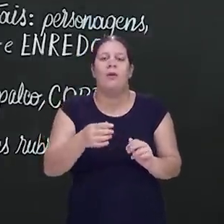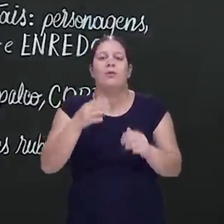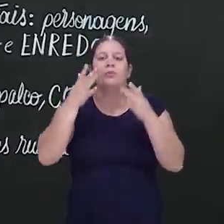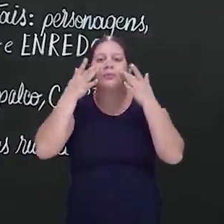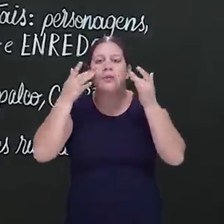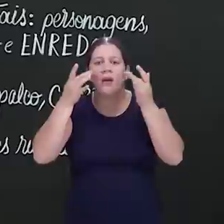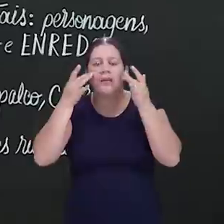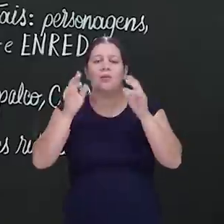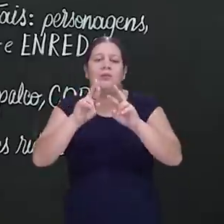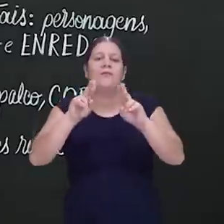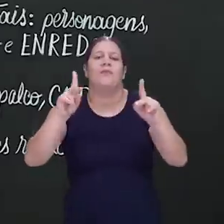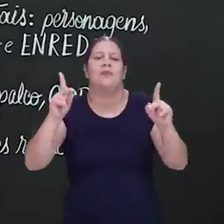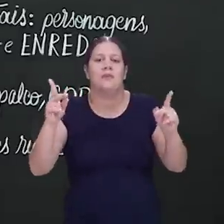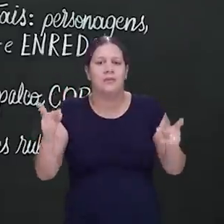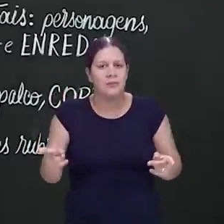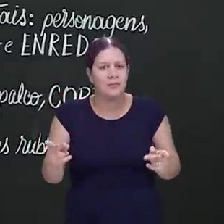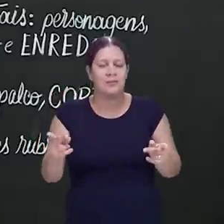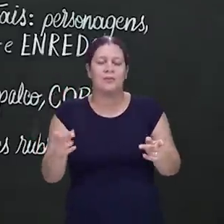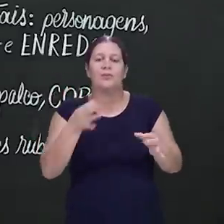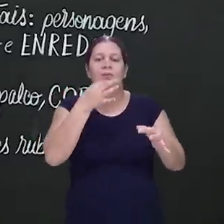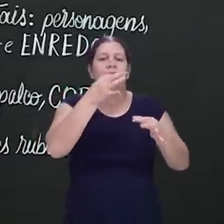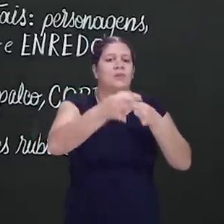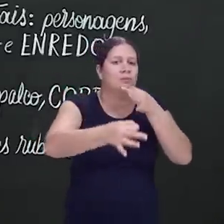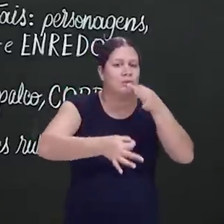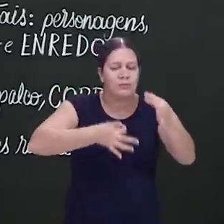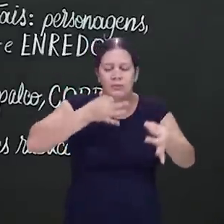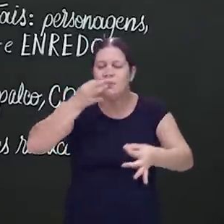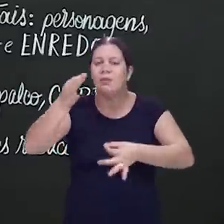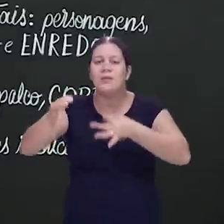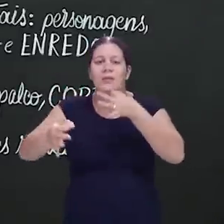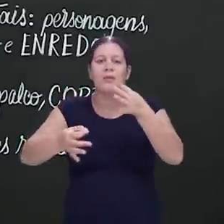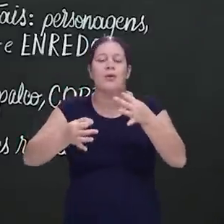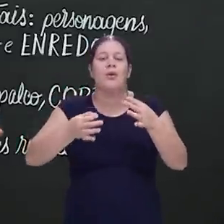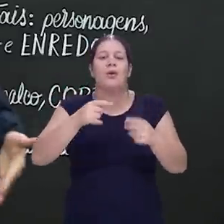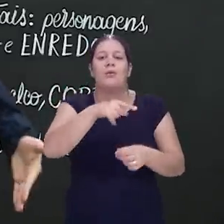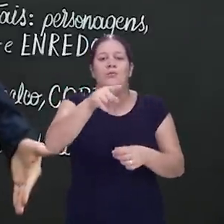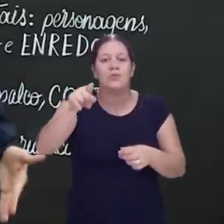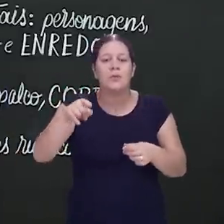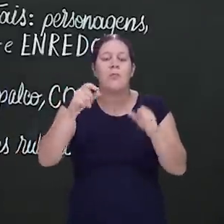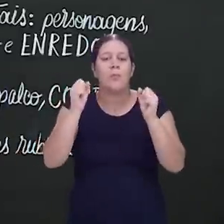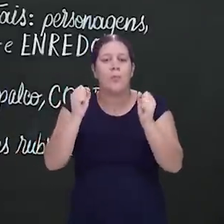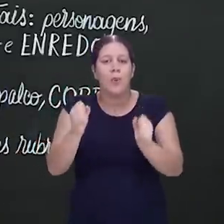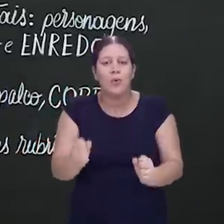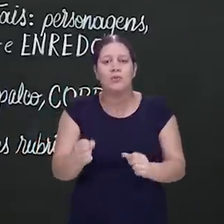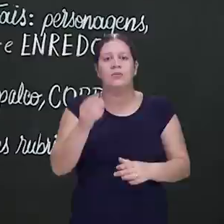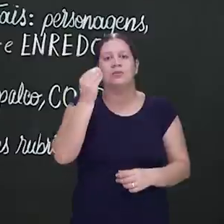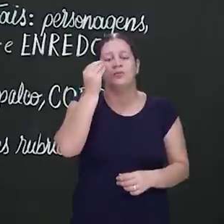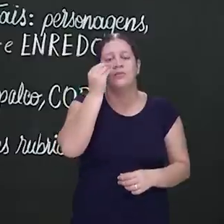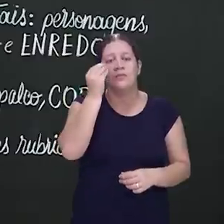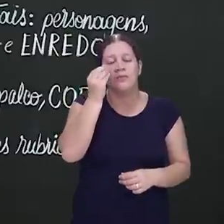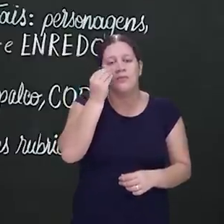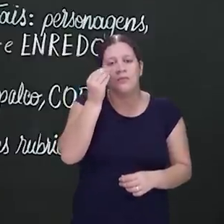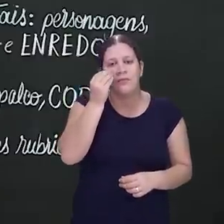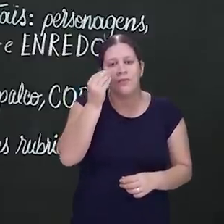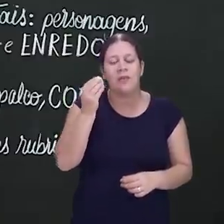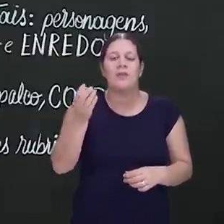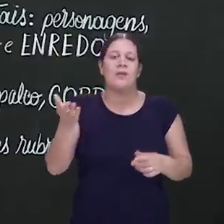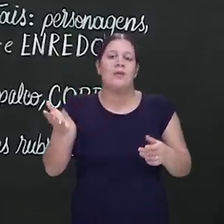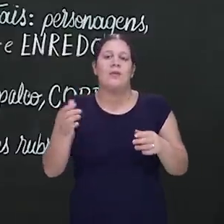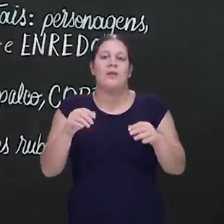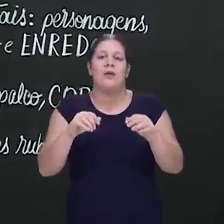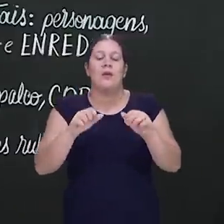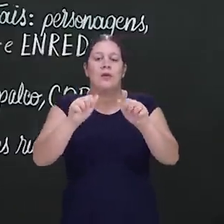de fazer uma representação mais sugestiva, mais sugerida, ou seja, você pode ver um espetáculo com apenas um banco ou